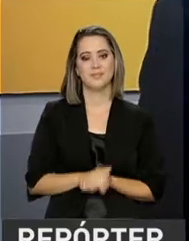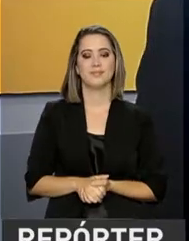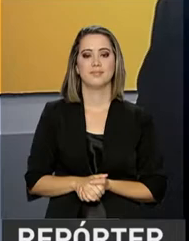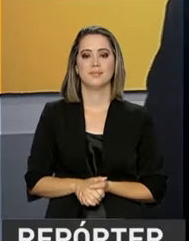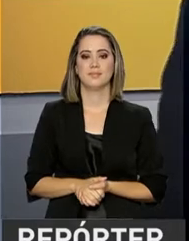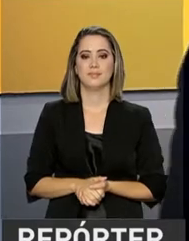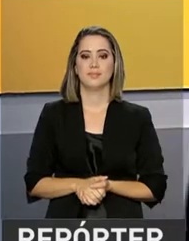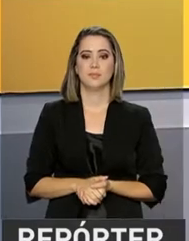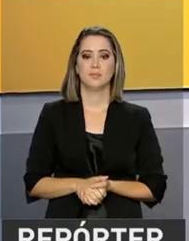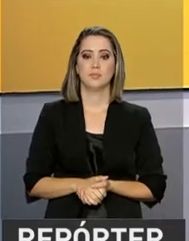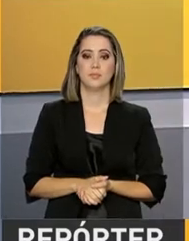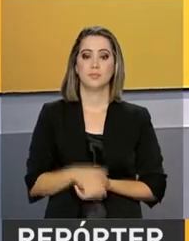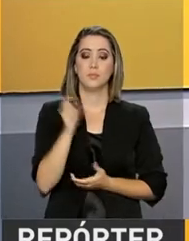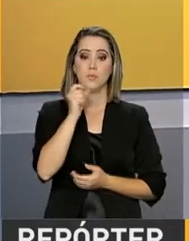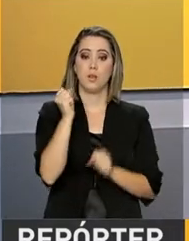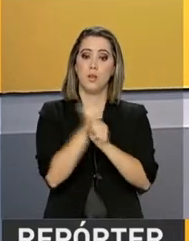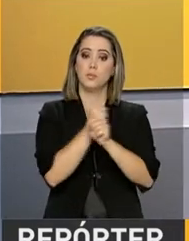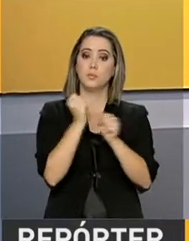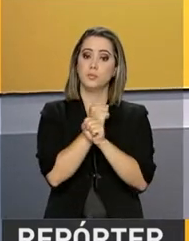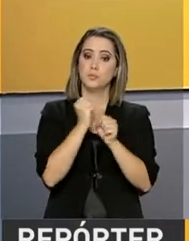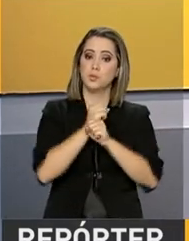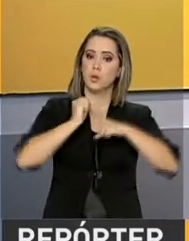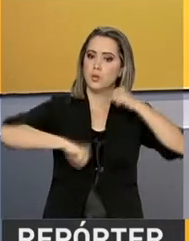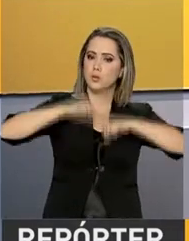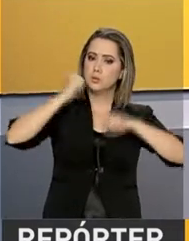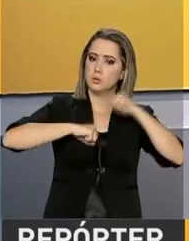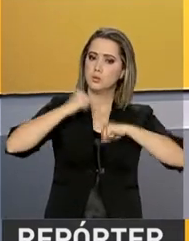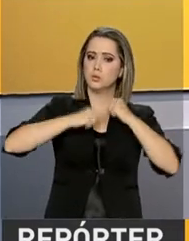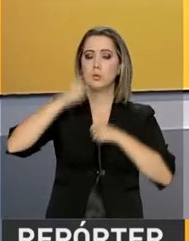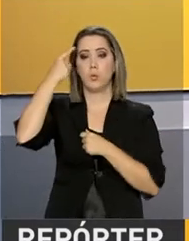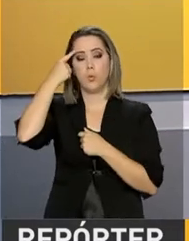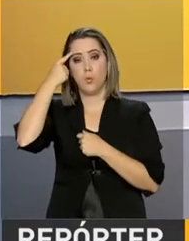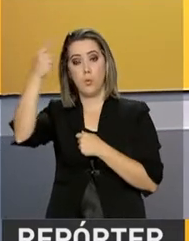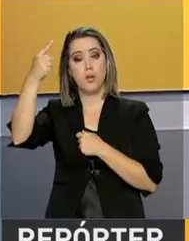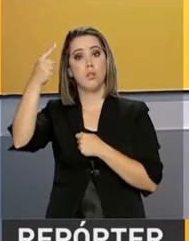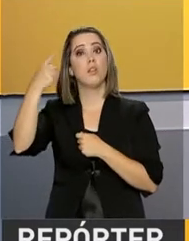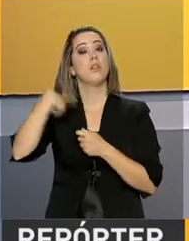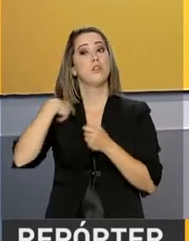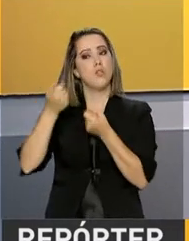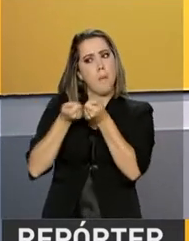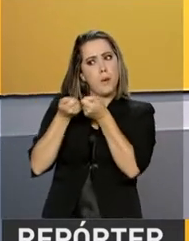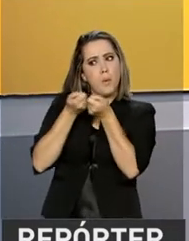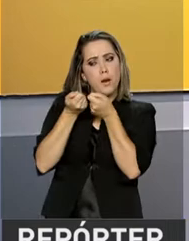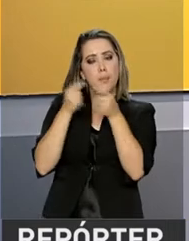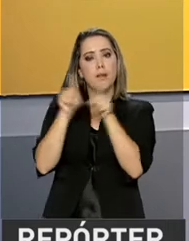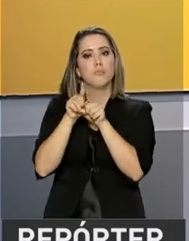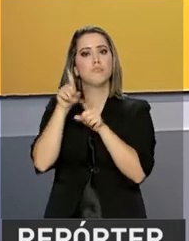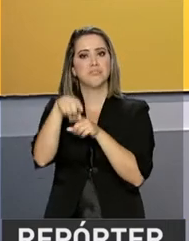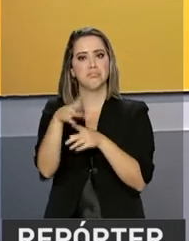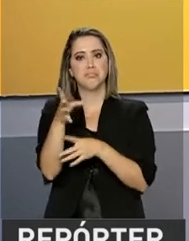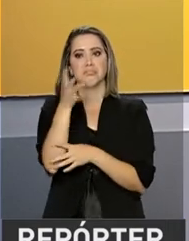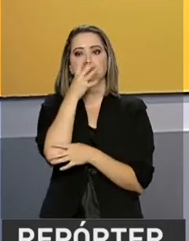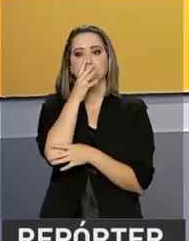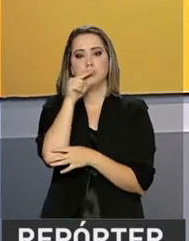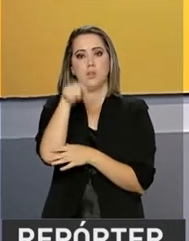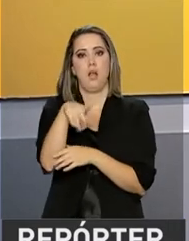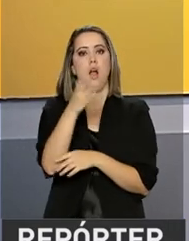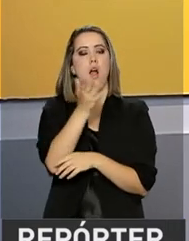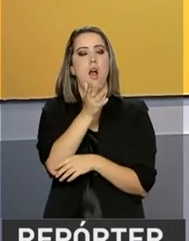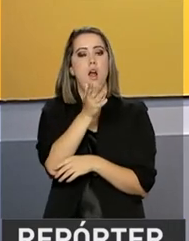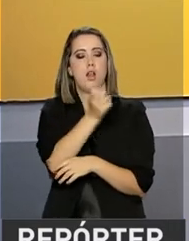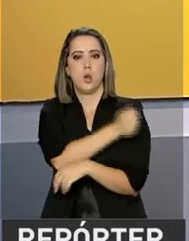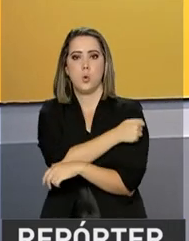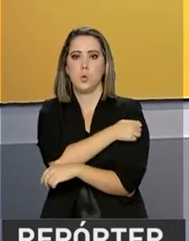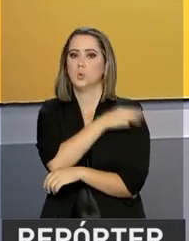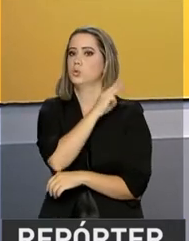aí. Olha só, a construção de máquinas com inteligência artificial está conquistando o interesse de alunos do ensino